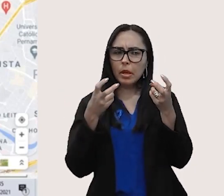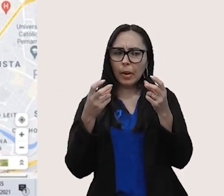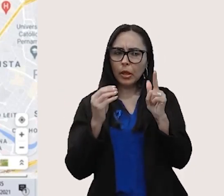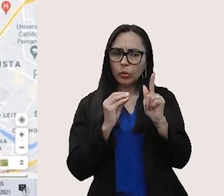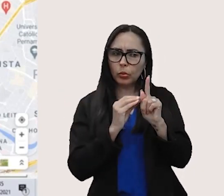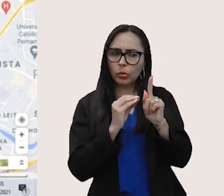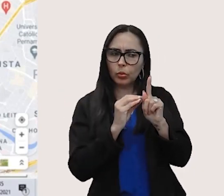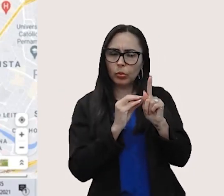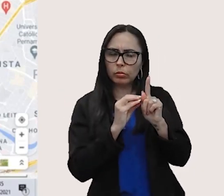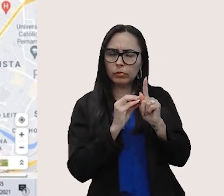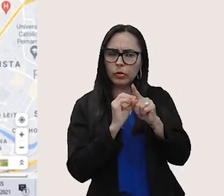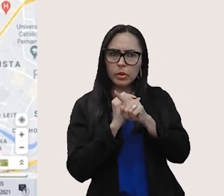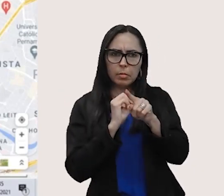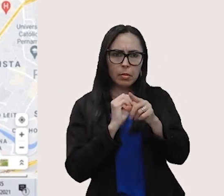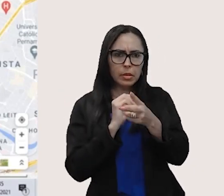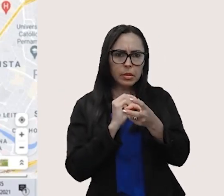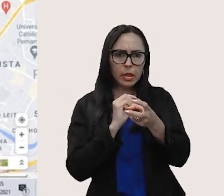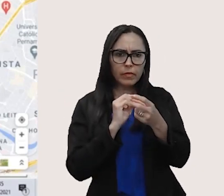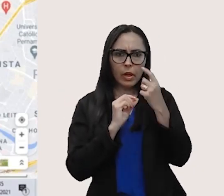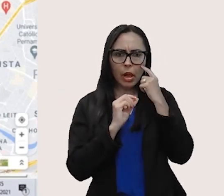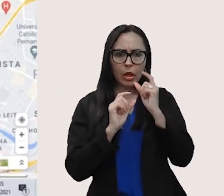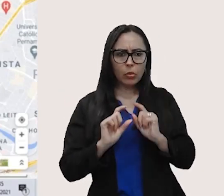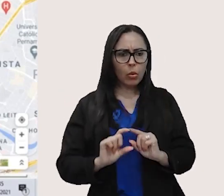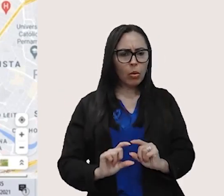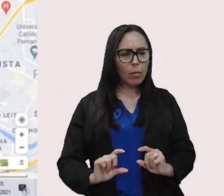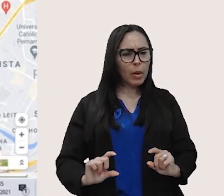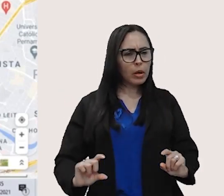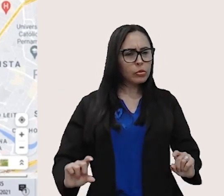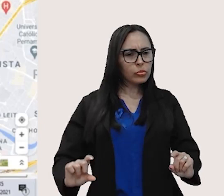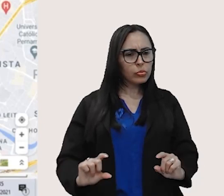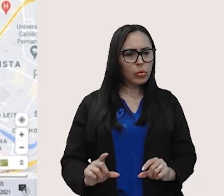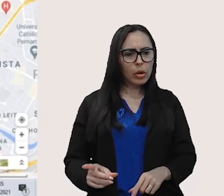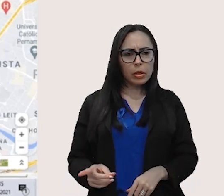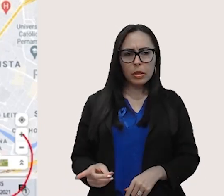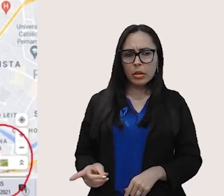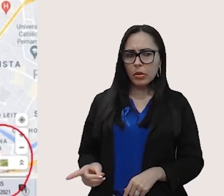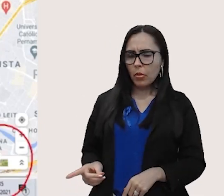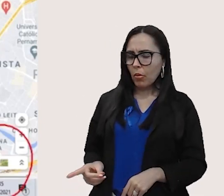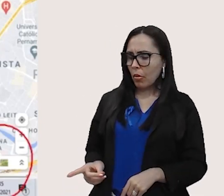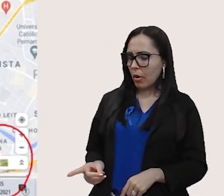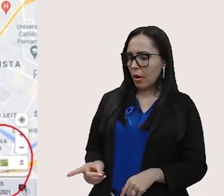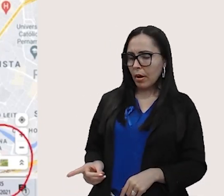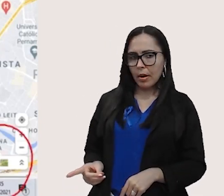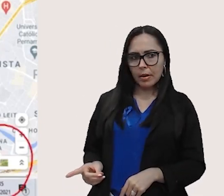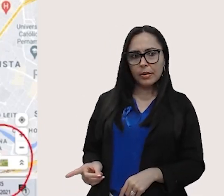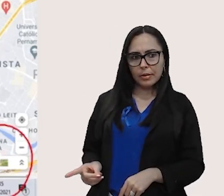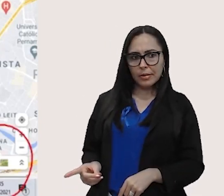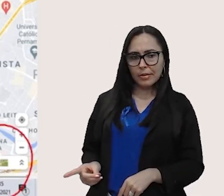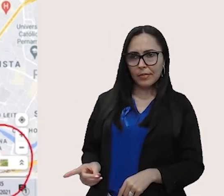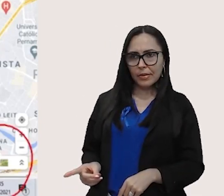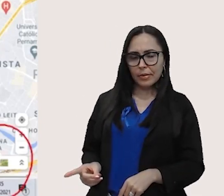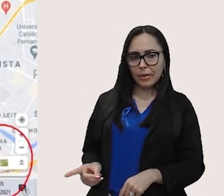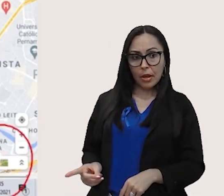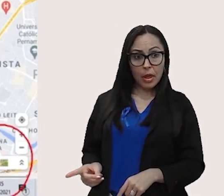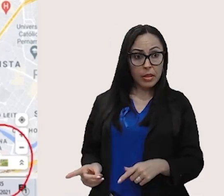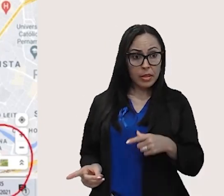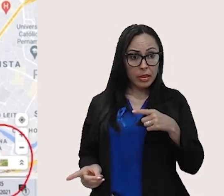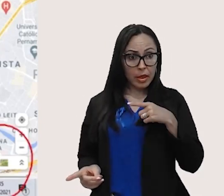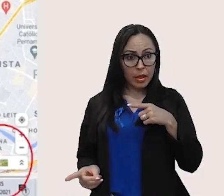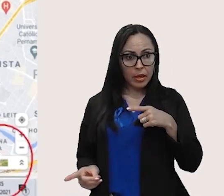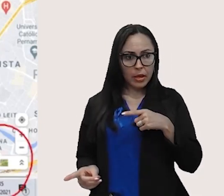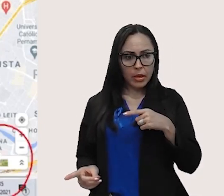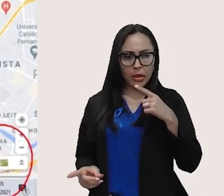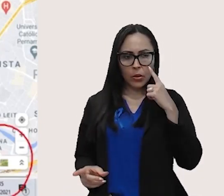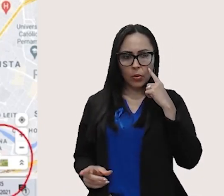certo? Eu quero que você perceba lá no rodapé, lá embaixo do lado direito, aqui, tá vendo? Tem aí embaixo